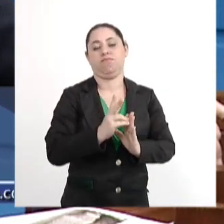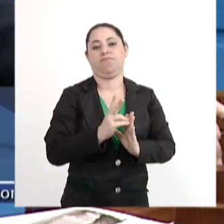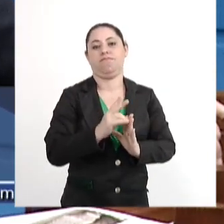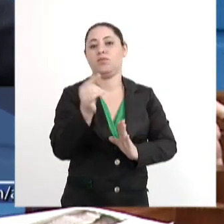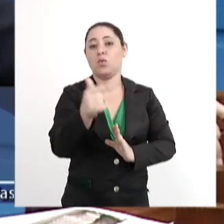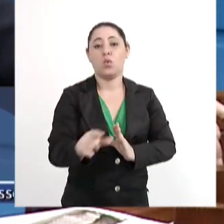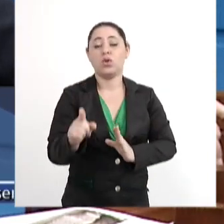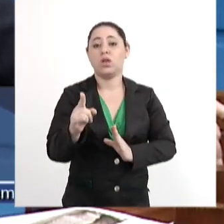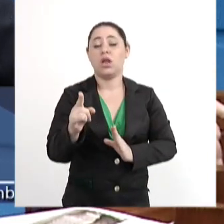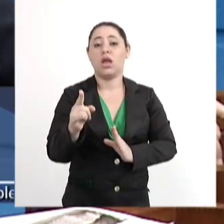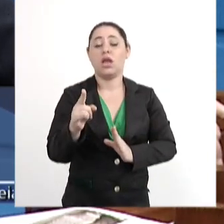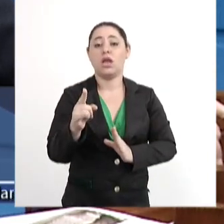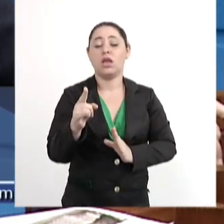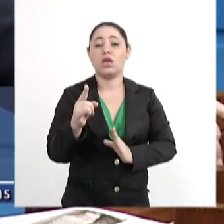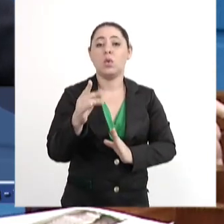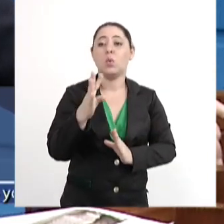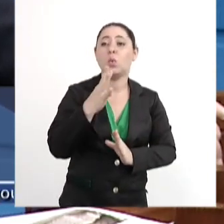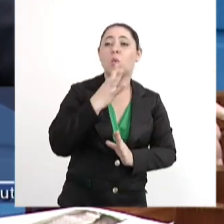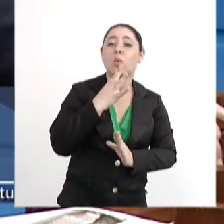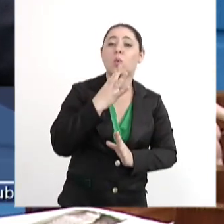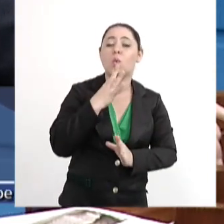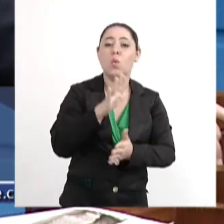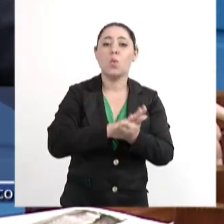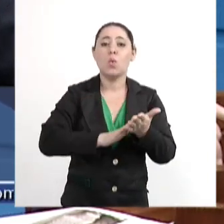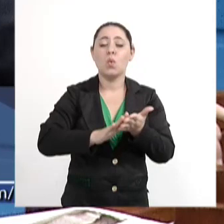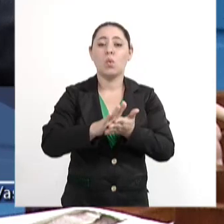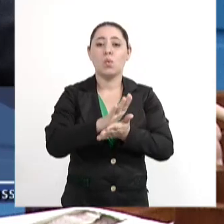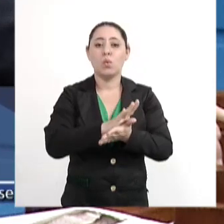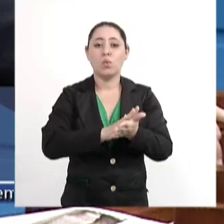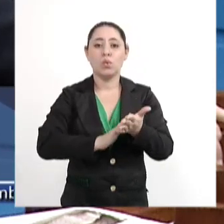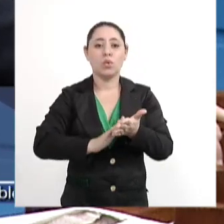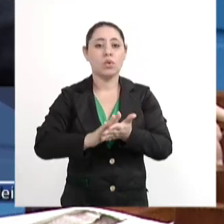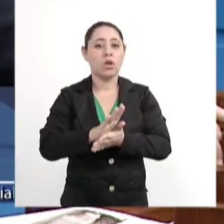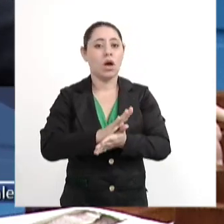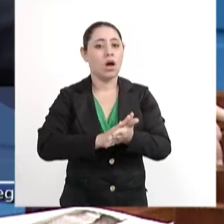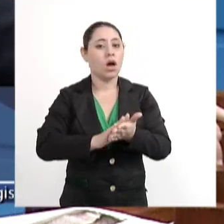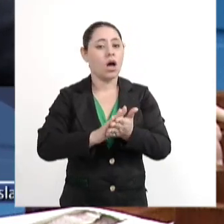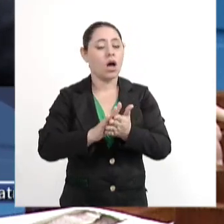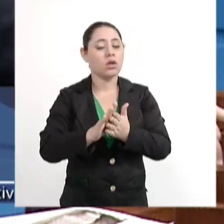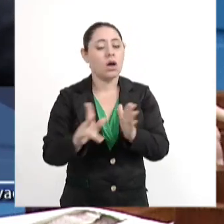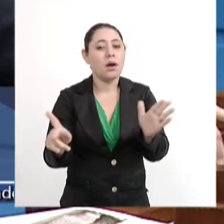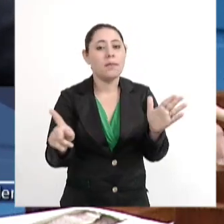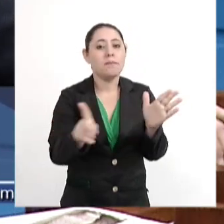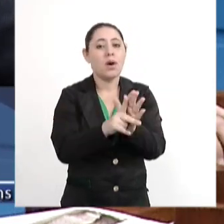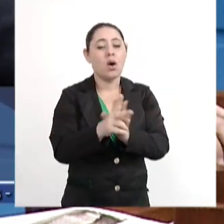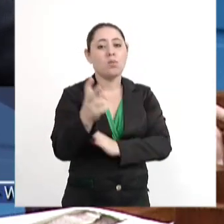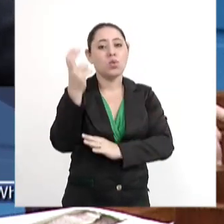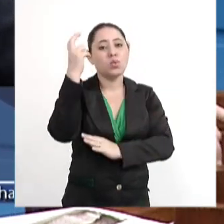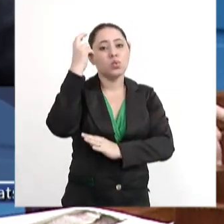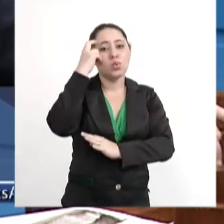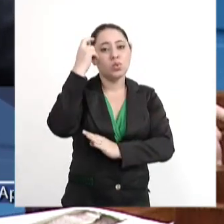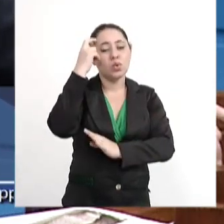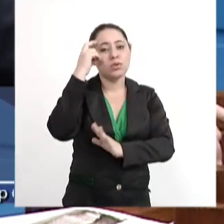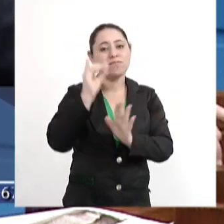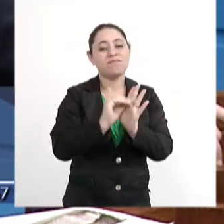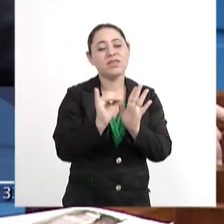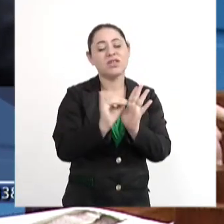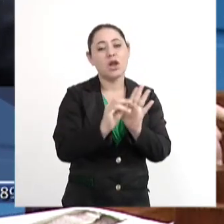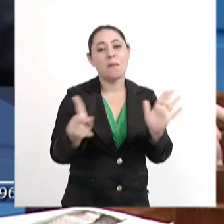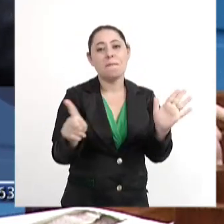não tem conhecimento da questão cultural, da identidade dos índios,